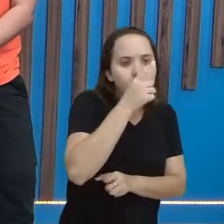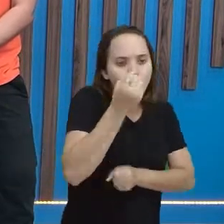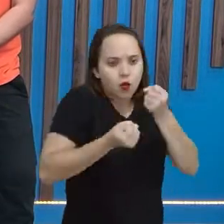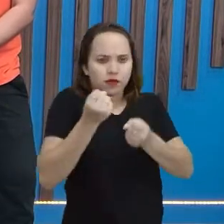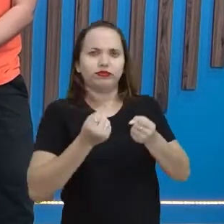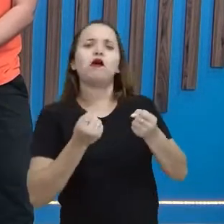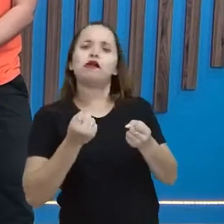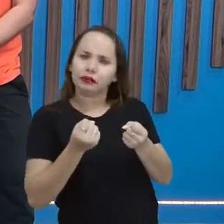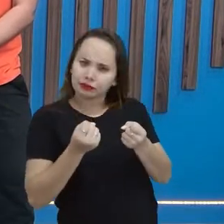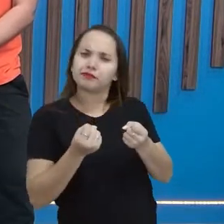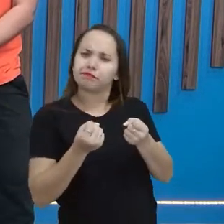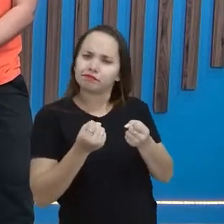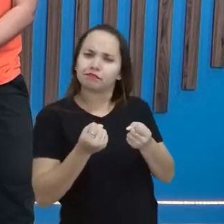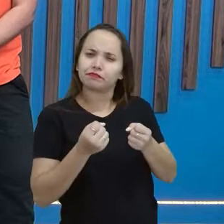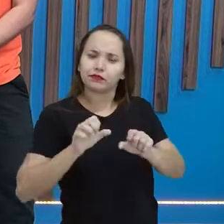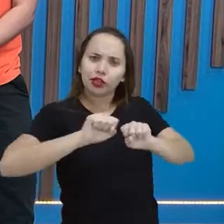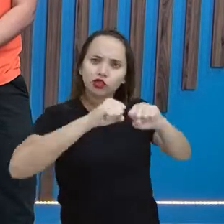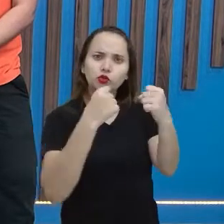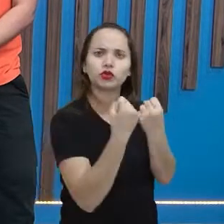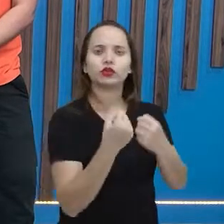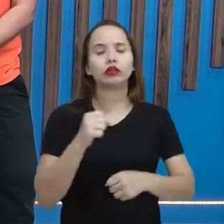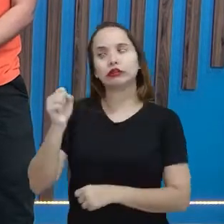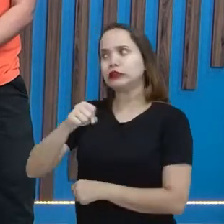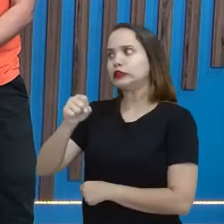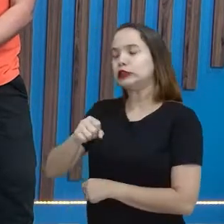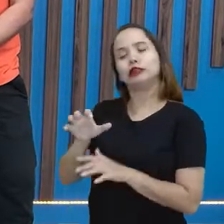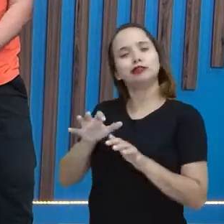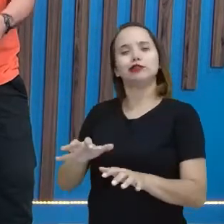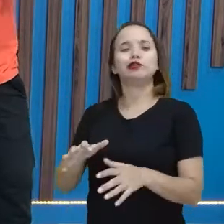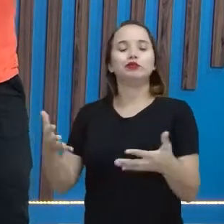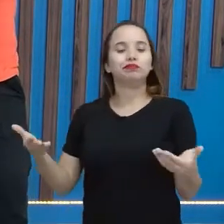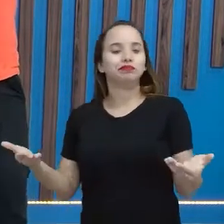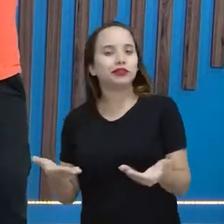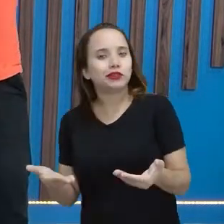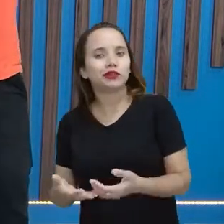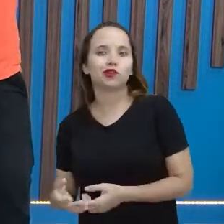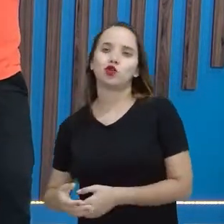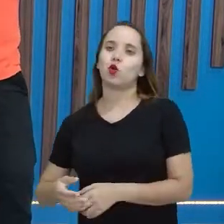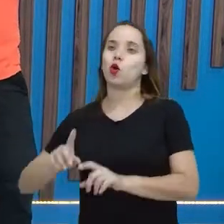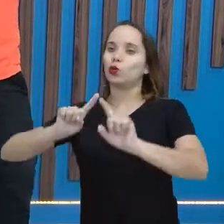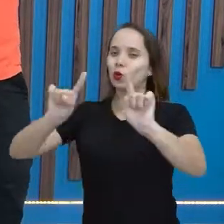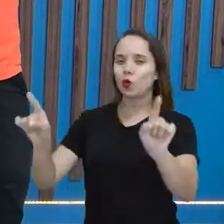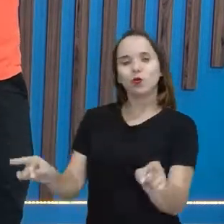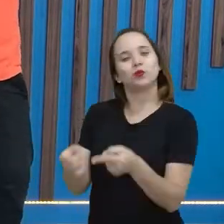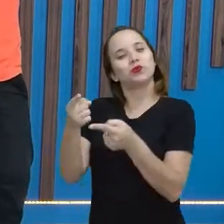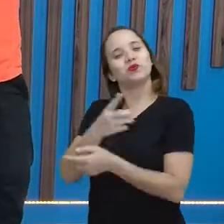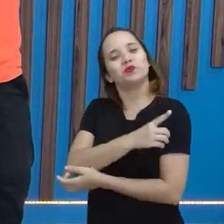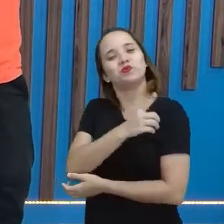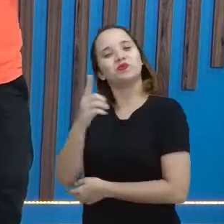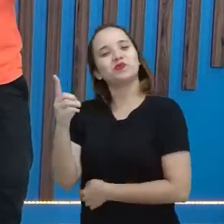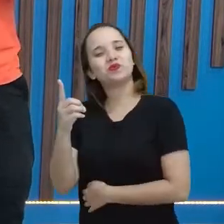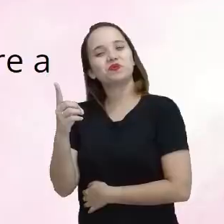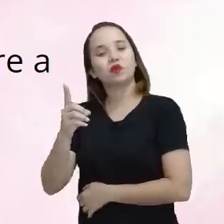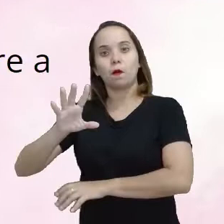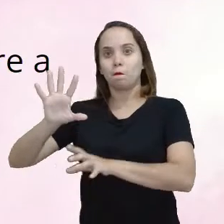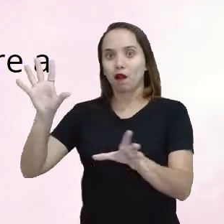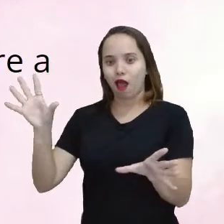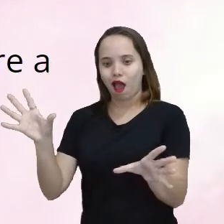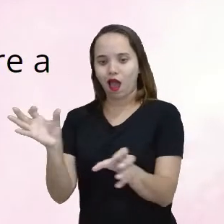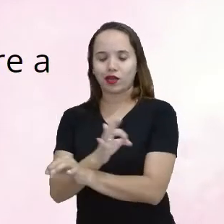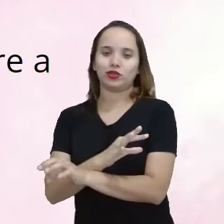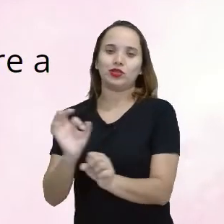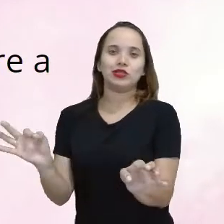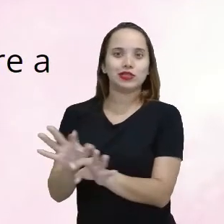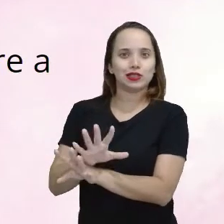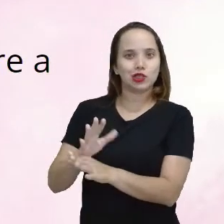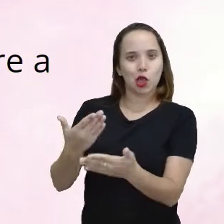estão na sociedade. Não é isso? Beleza, exatamente isso. E agora a gente vai para o desafio do dia, né? Fechando a nossa aula com chave